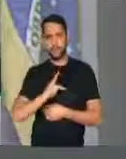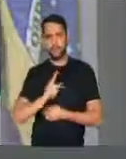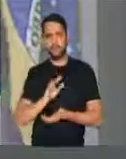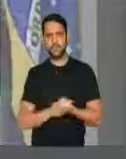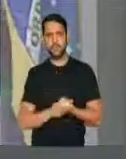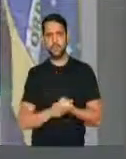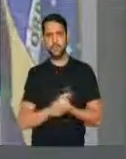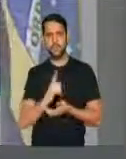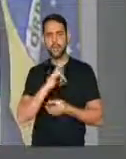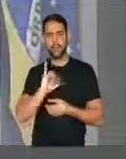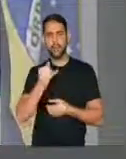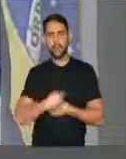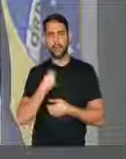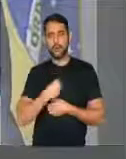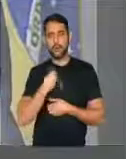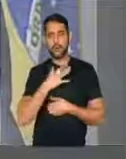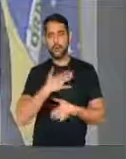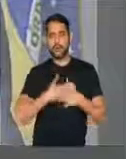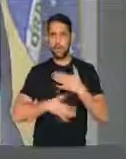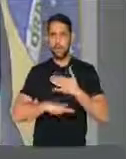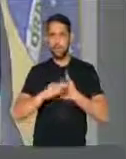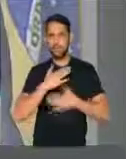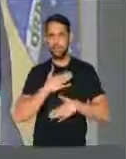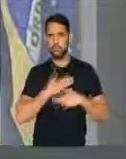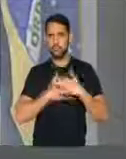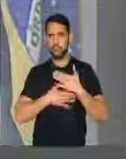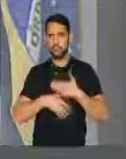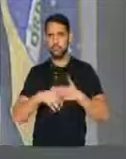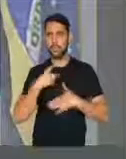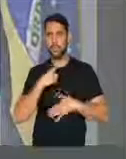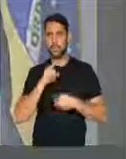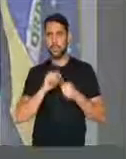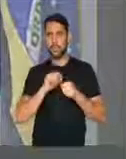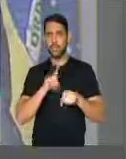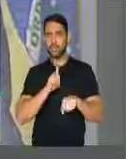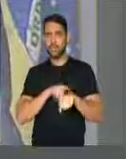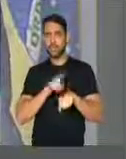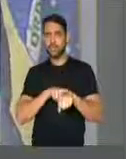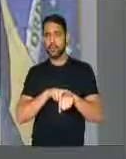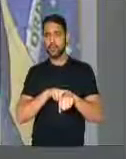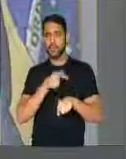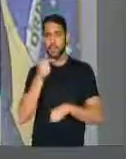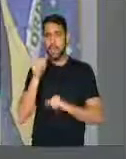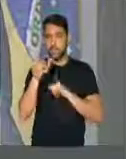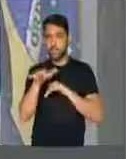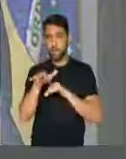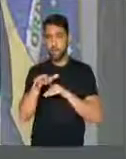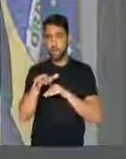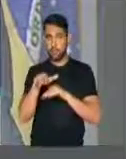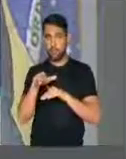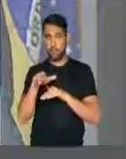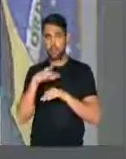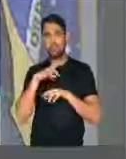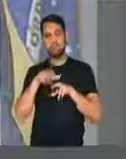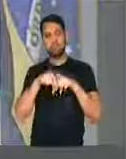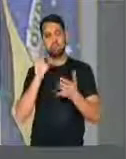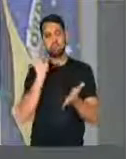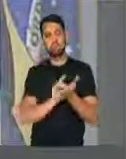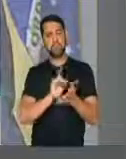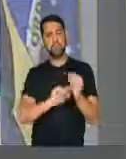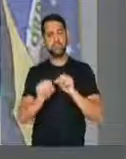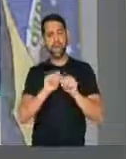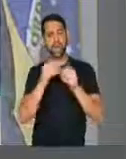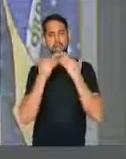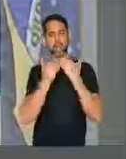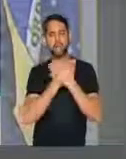presidente, eu estou aproveitando a calmaria dessa véspera do Dia da Pátria